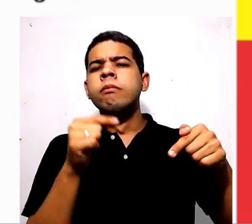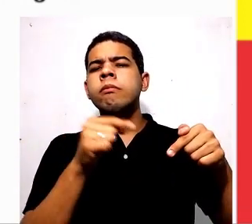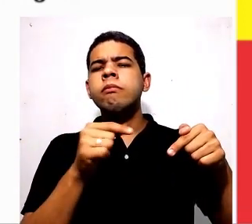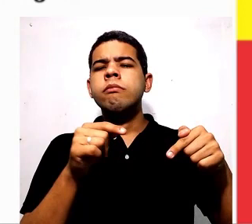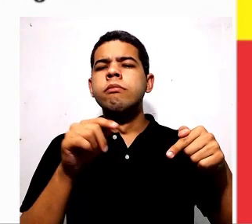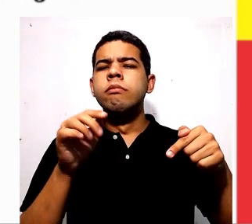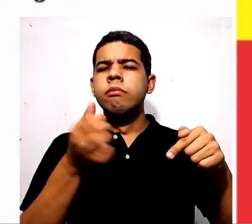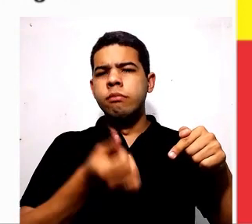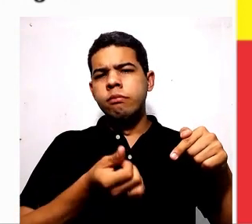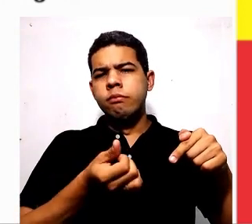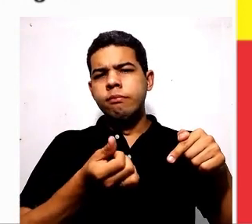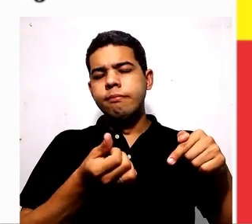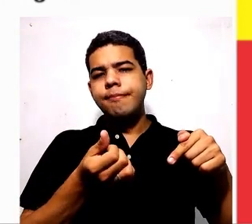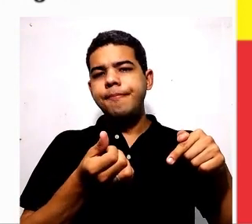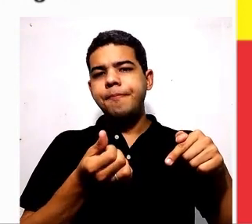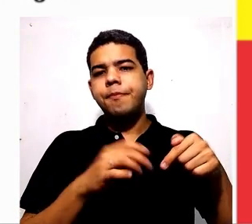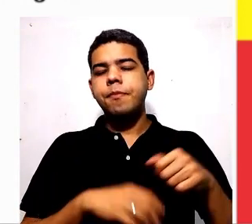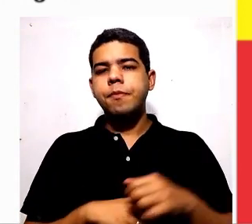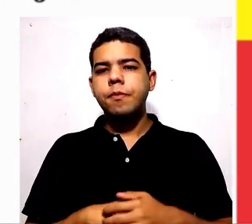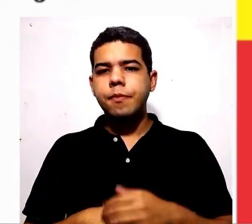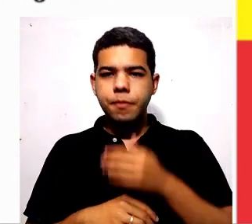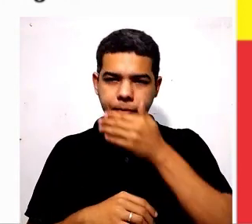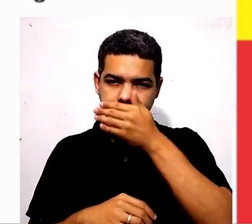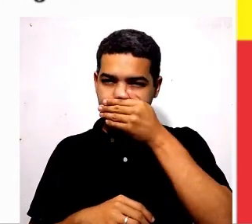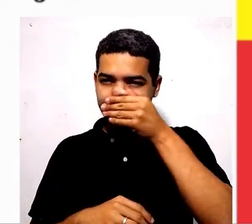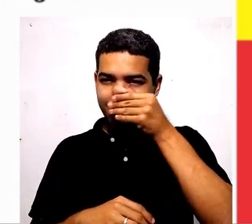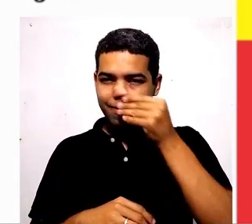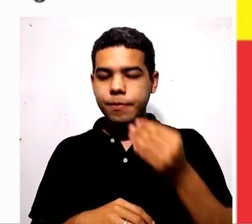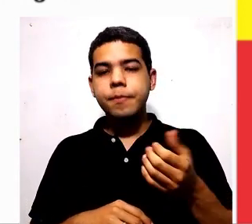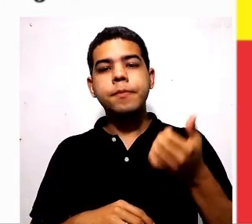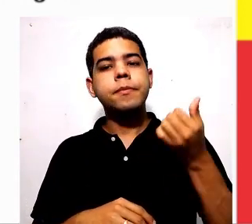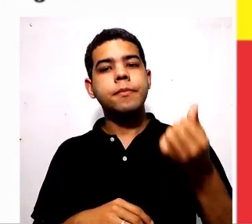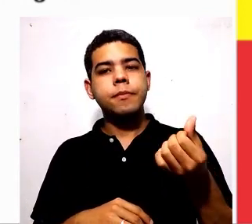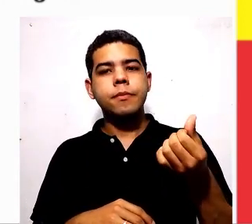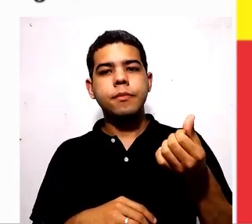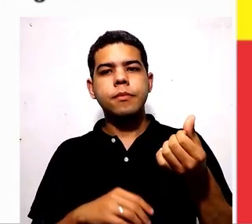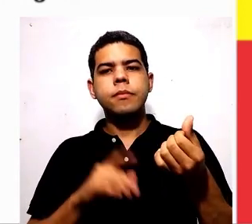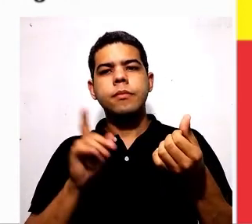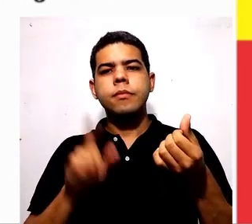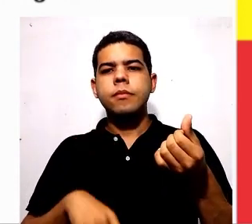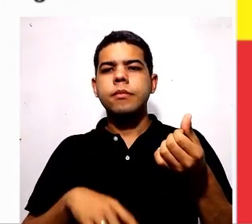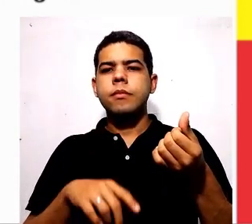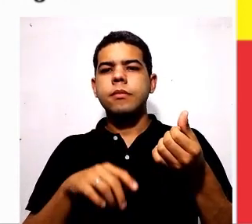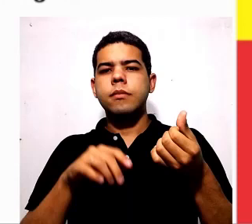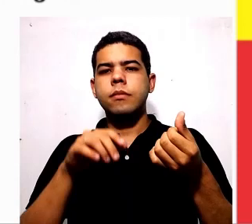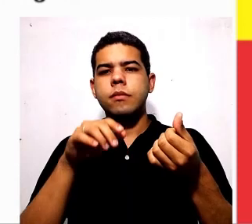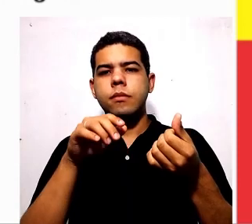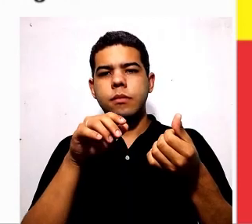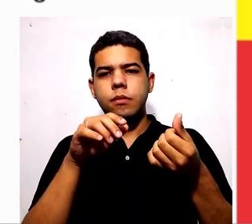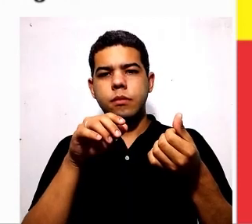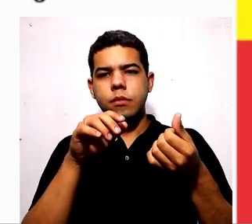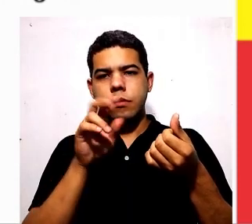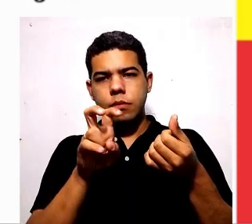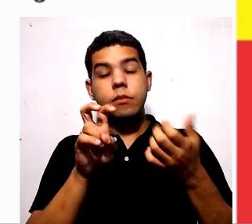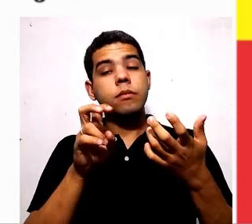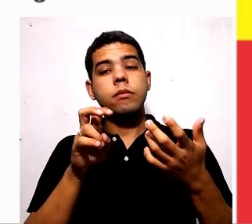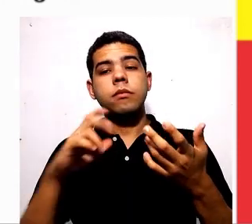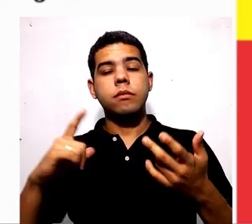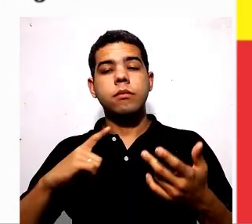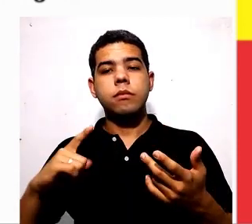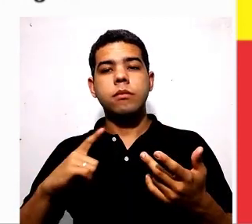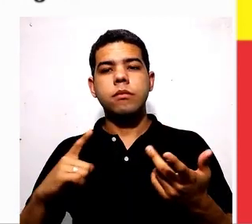mais 1, beleza? O P6 lá, o P6 é 5 mais 1, onde vai virar o 6. O